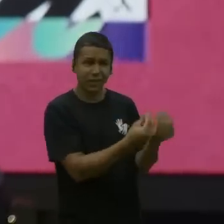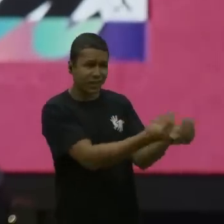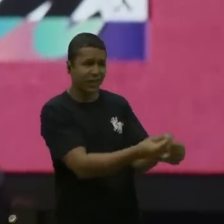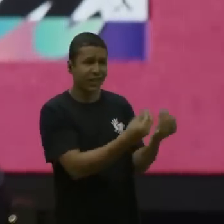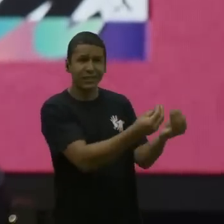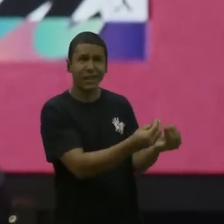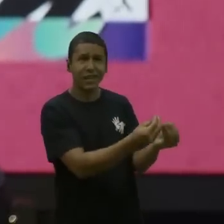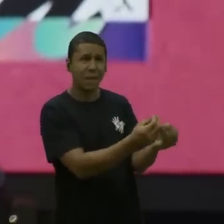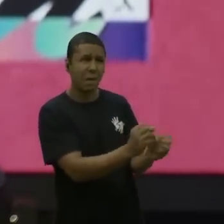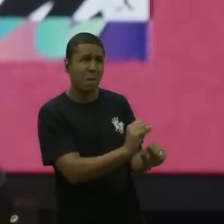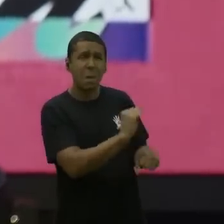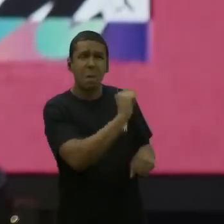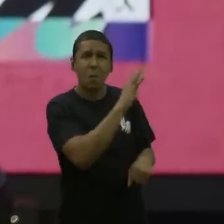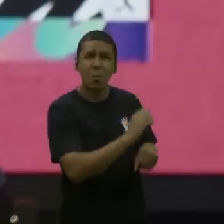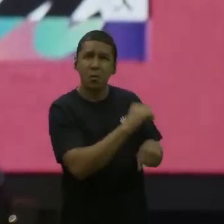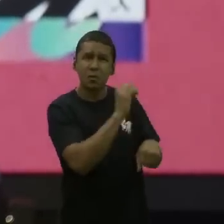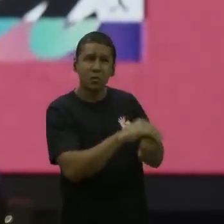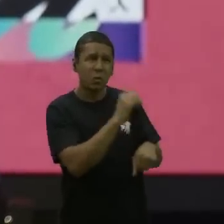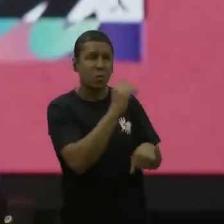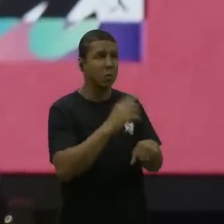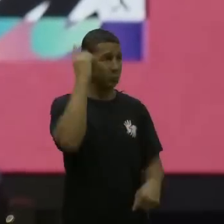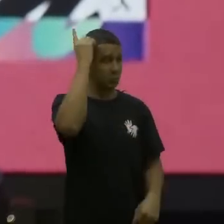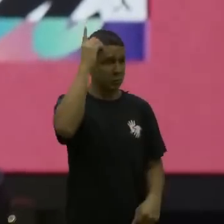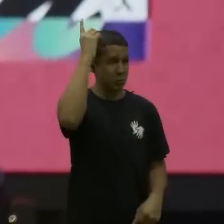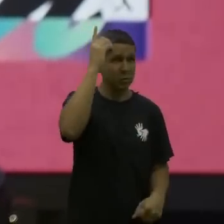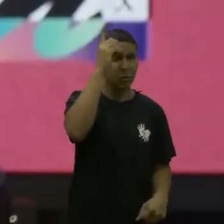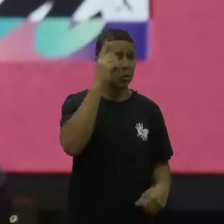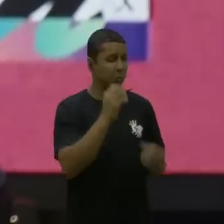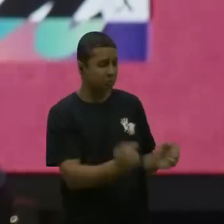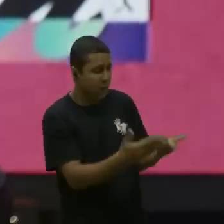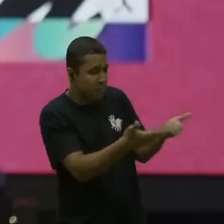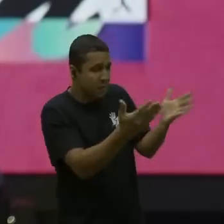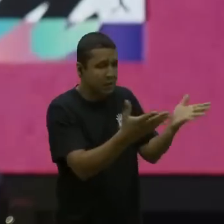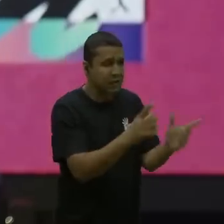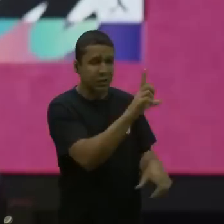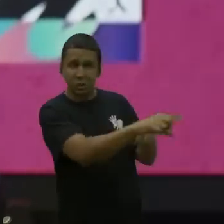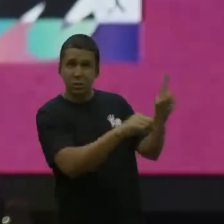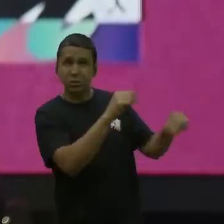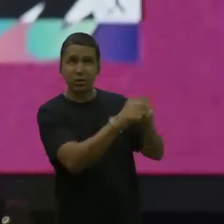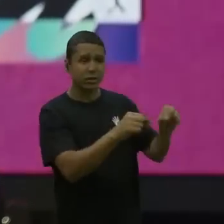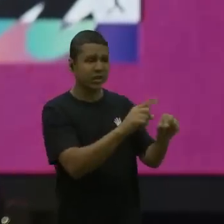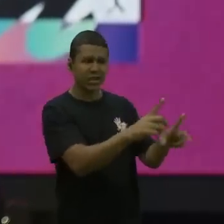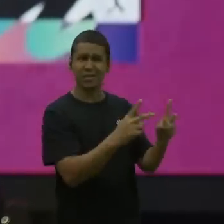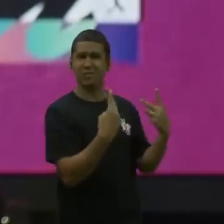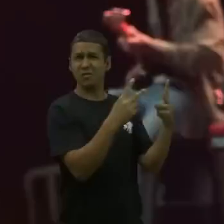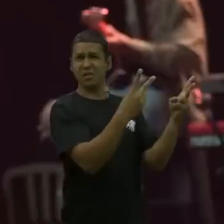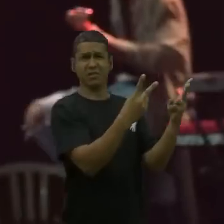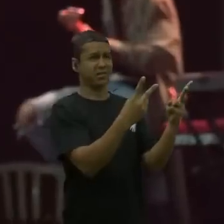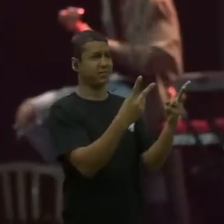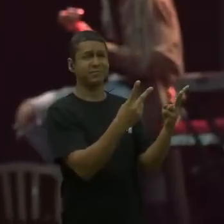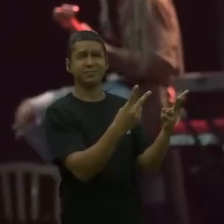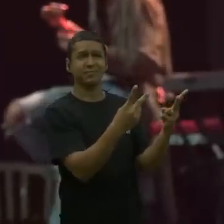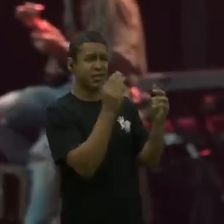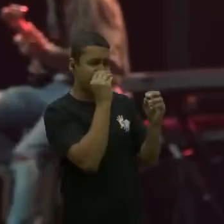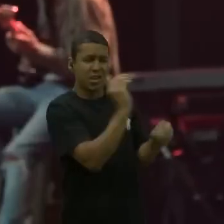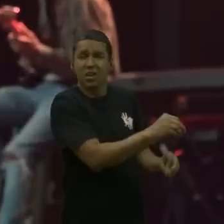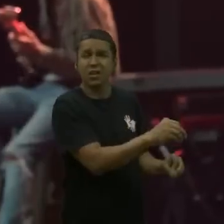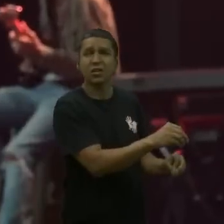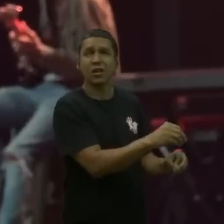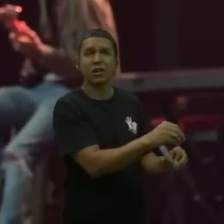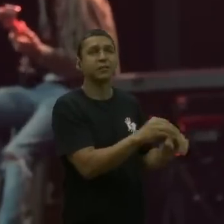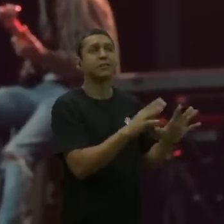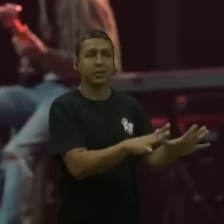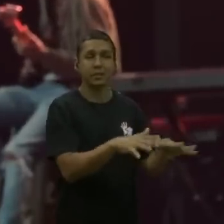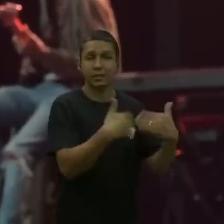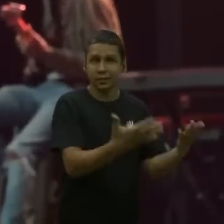muito, ser muito chamado, ter muito dom, ter muito talento, ser muito escolhido e não valorizar o que recebeu. Eu